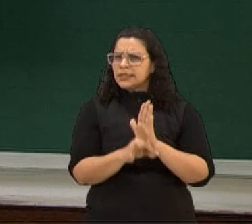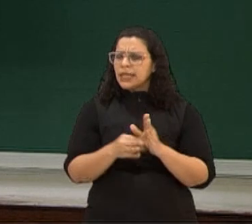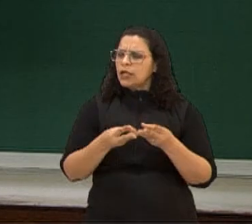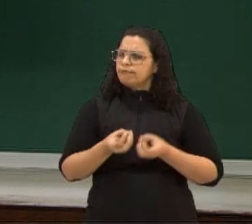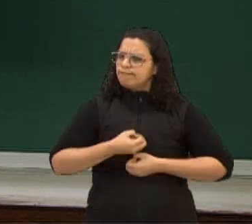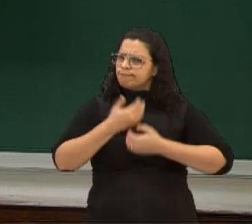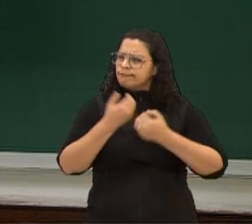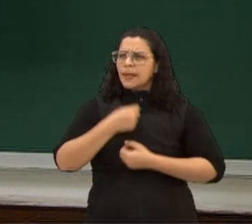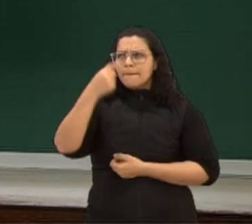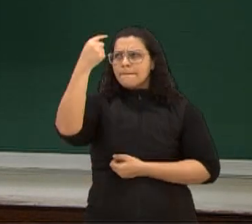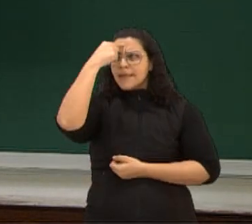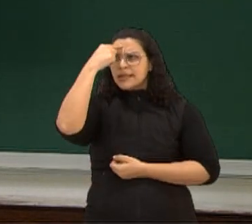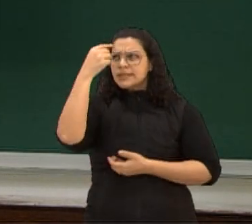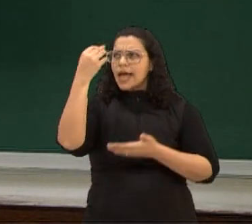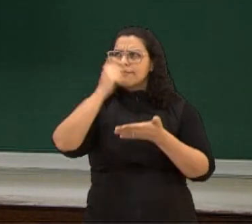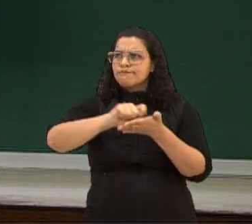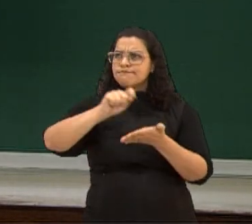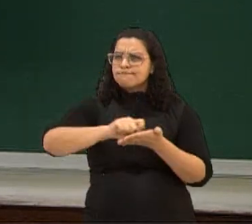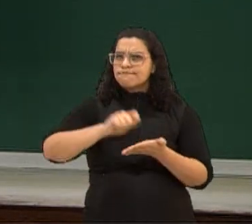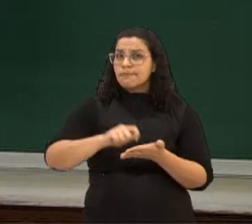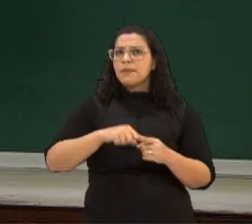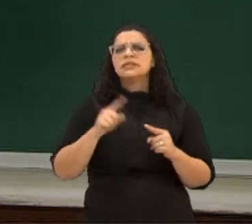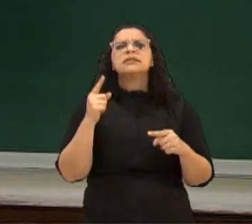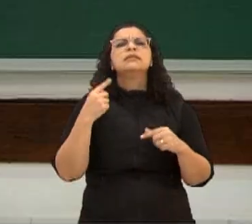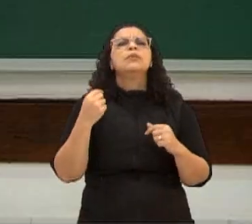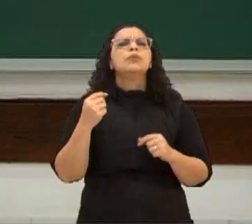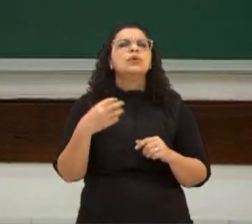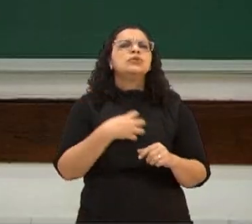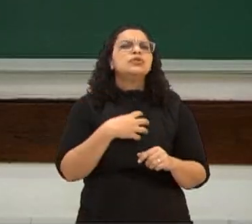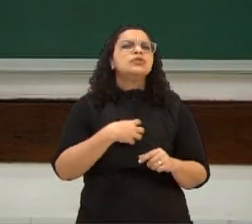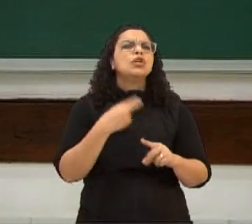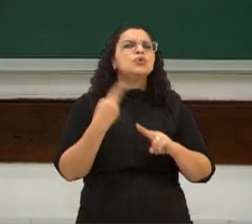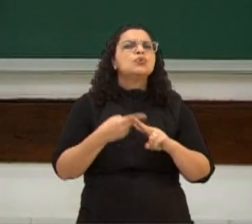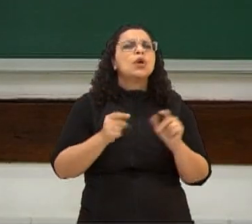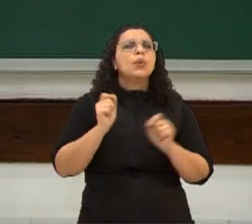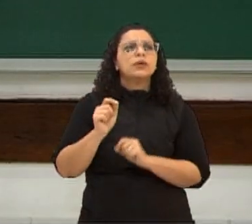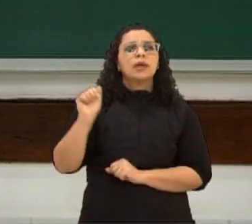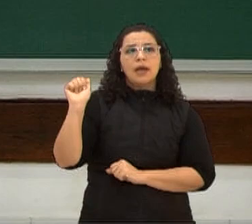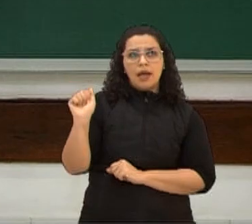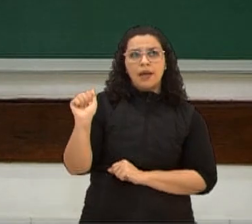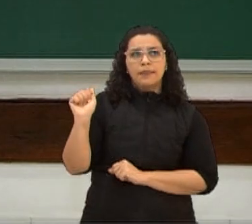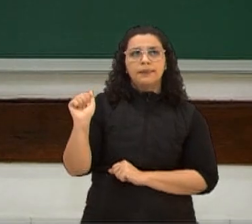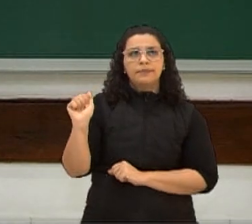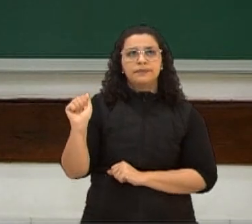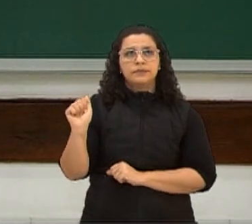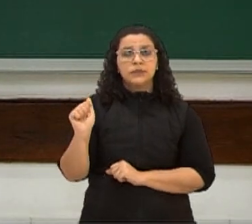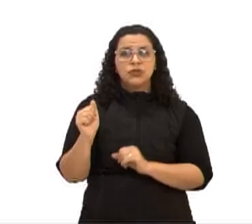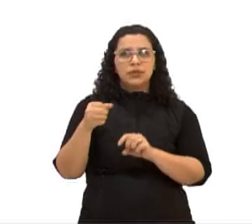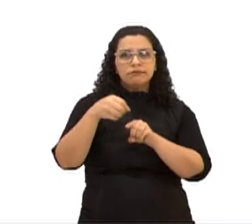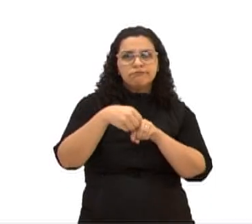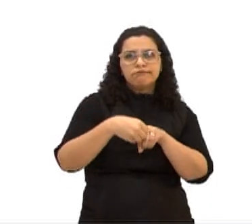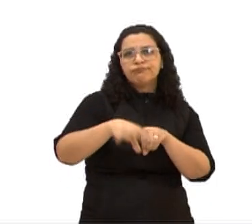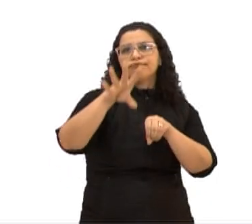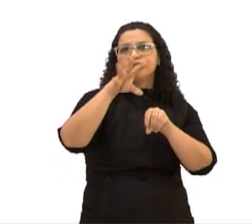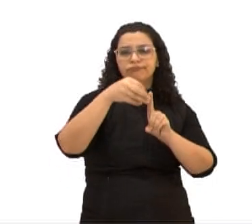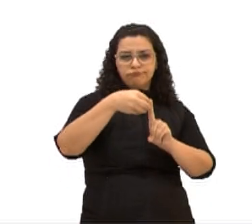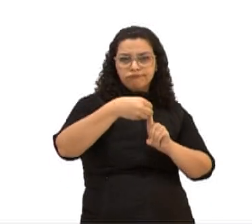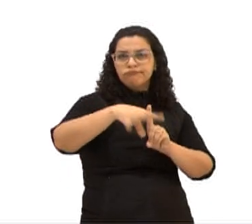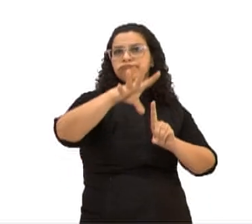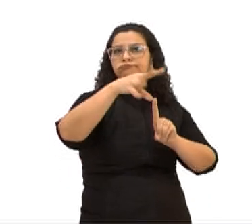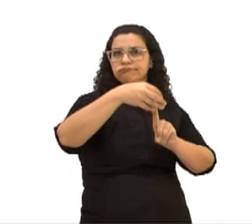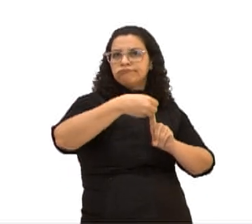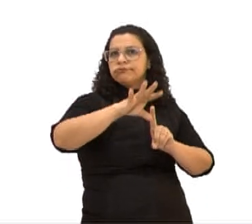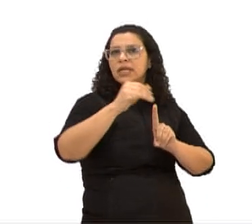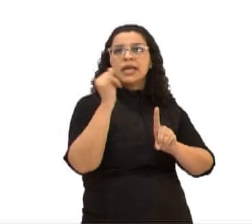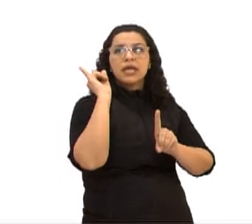texto, pensar nos argumentos. Mas para que serve? É uma forma de quê? Letra A, de passar uma informação, né?